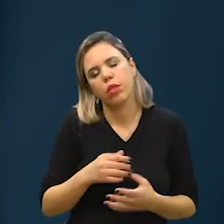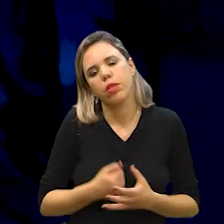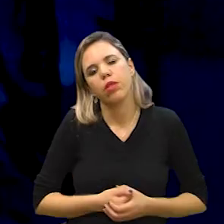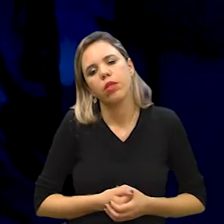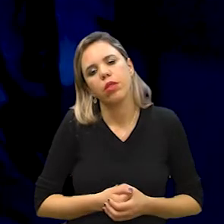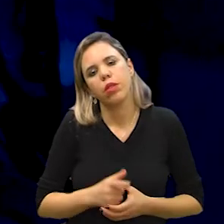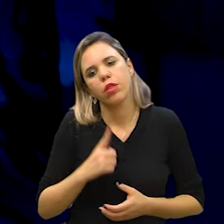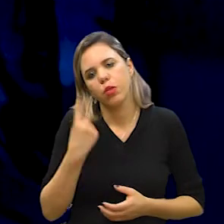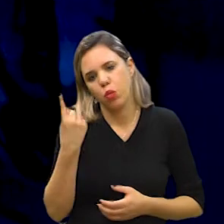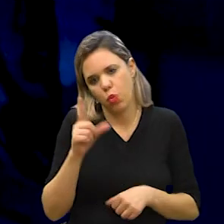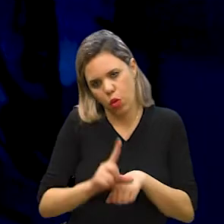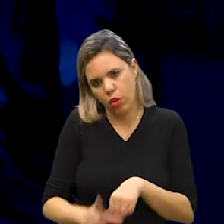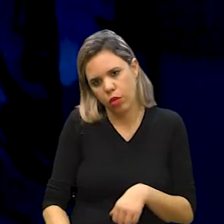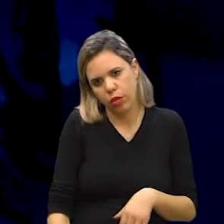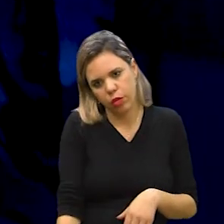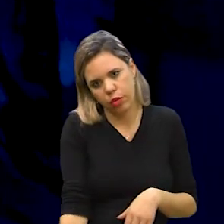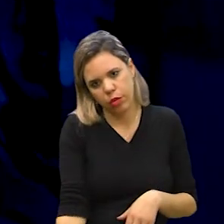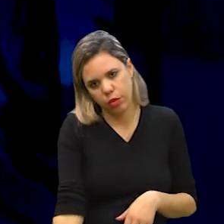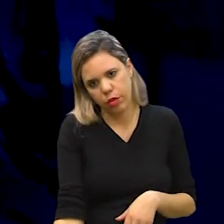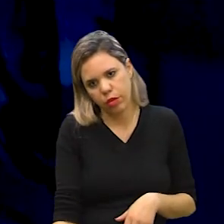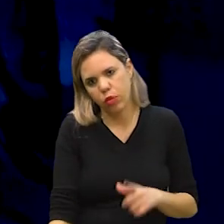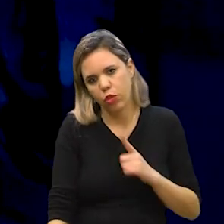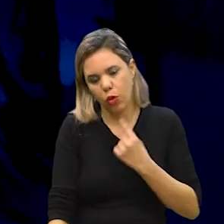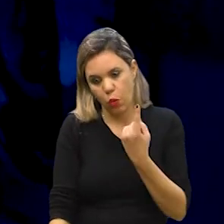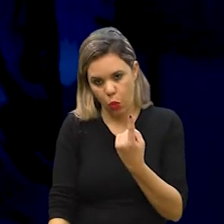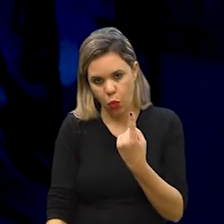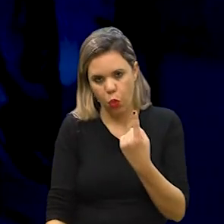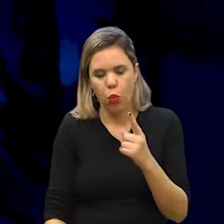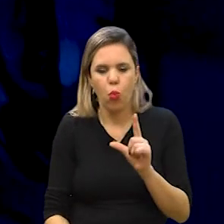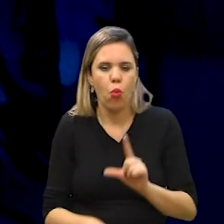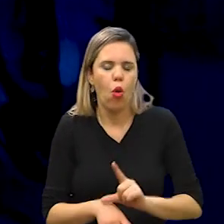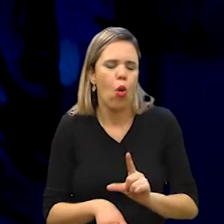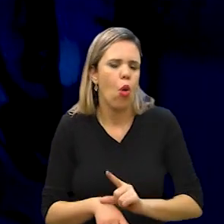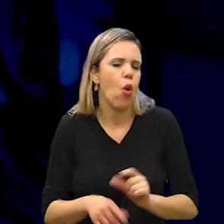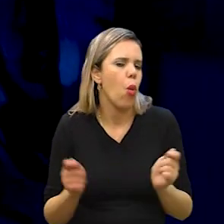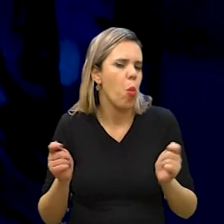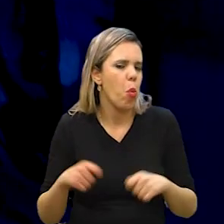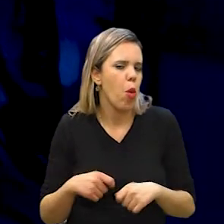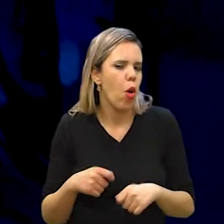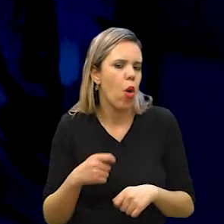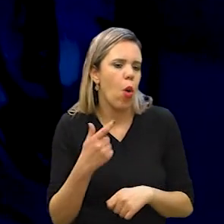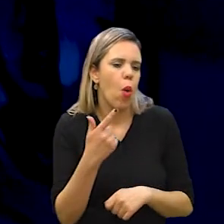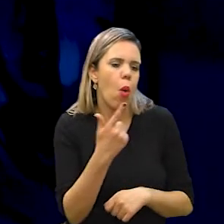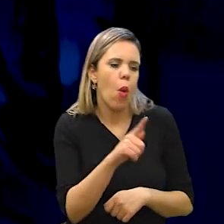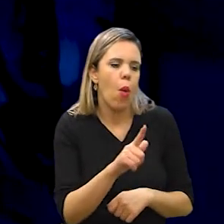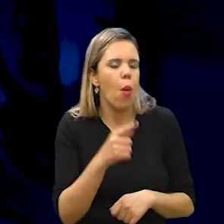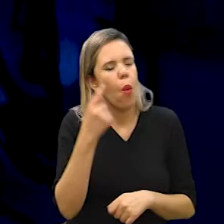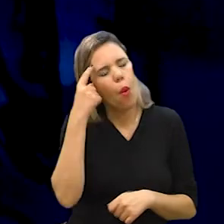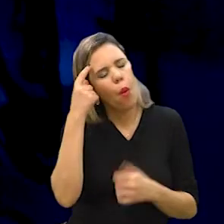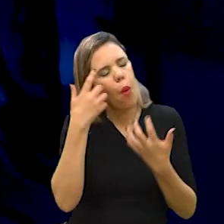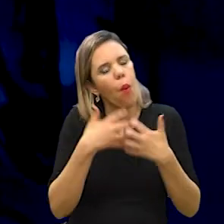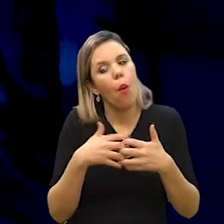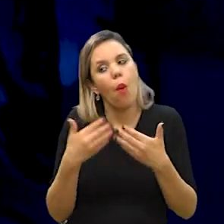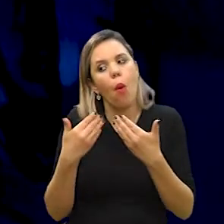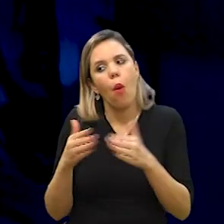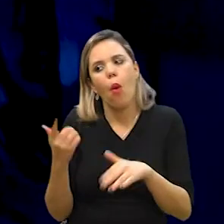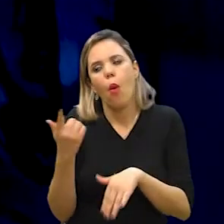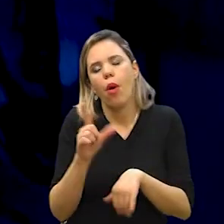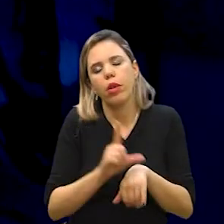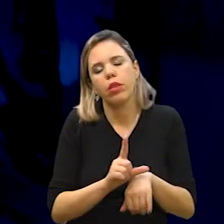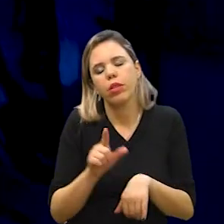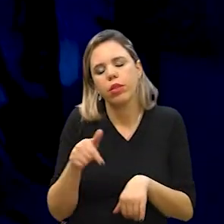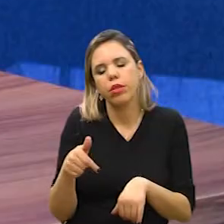cidade também. Vocês têm hoje uma loja, é isso? Hoje temos uma loja. Existe a possibilidade, vocês pensam